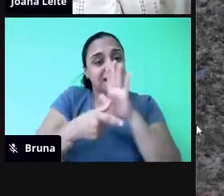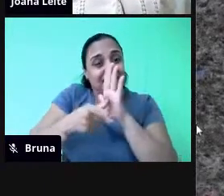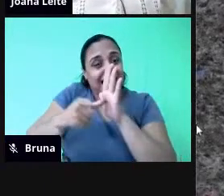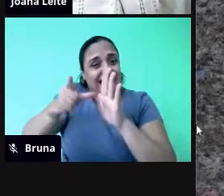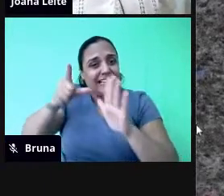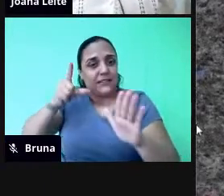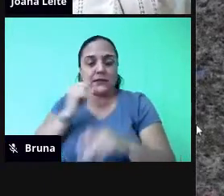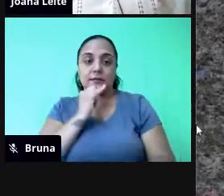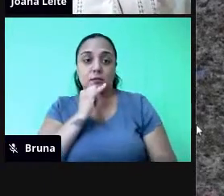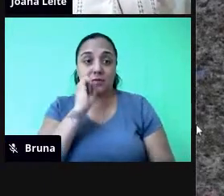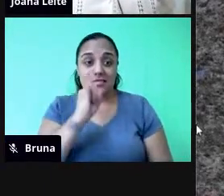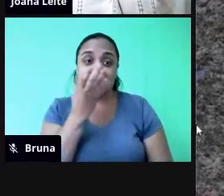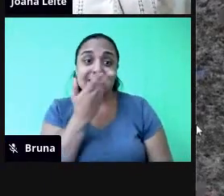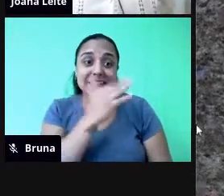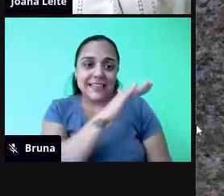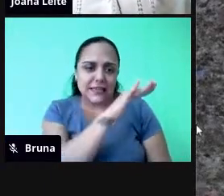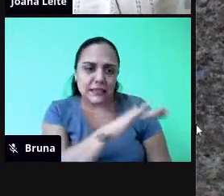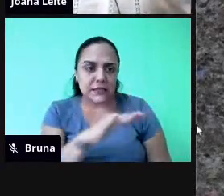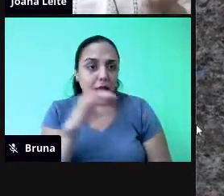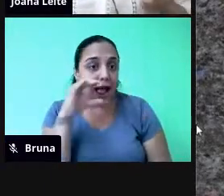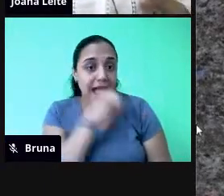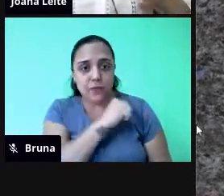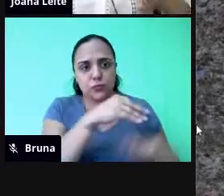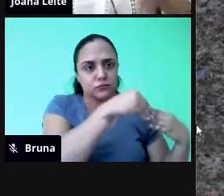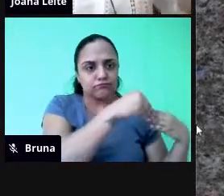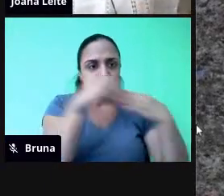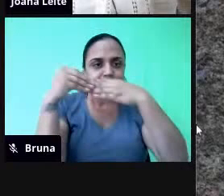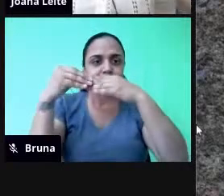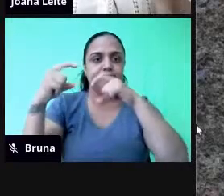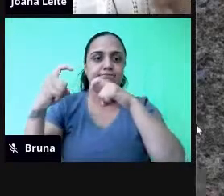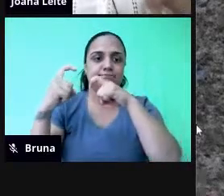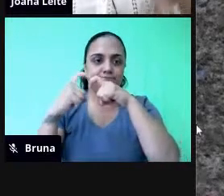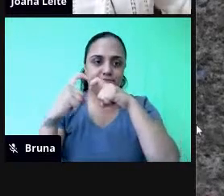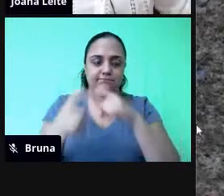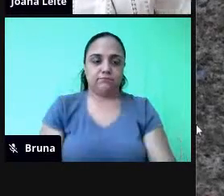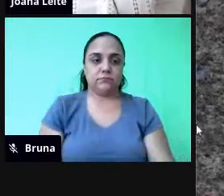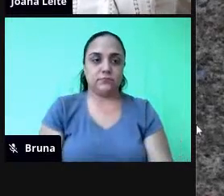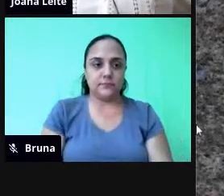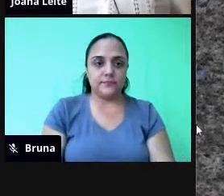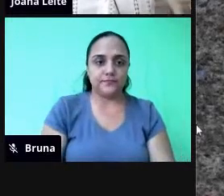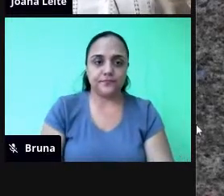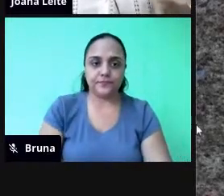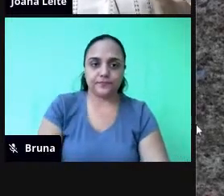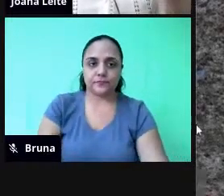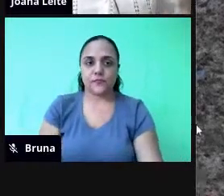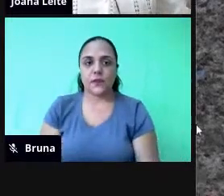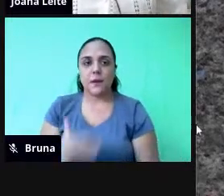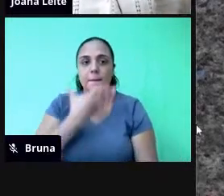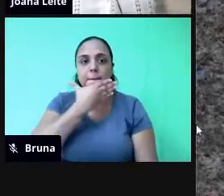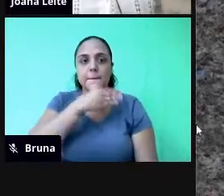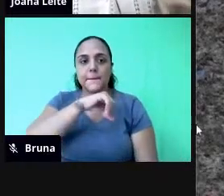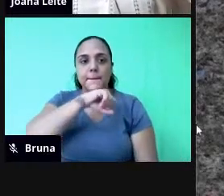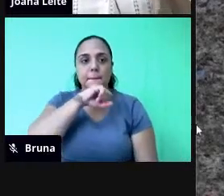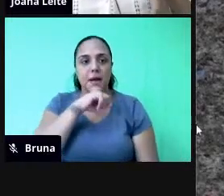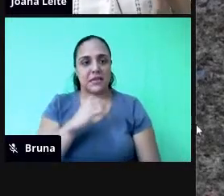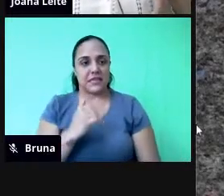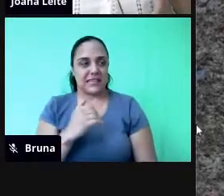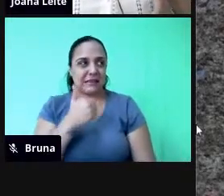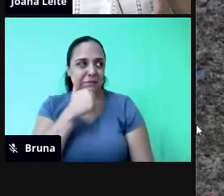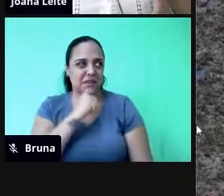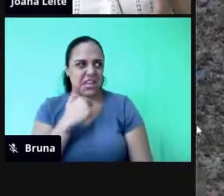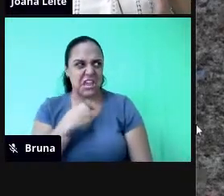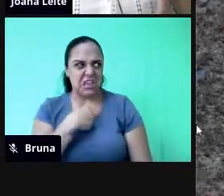benefícios aquela criança vai ter. Então, a gente tem que para os pais, né? Os pais precisam deixar um pouquinho o preconceito do